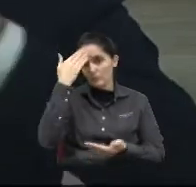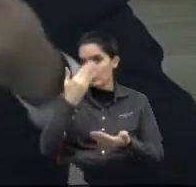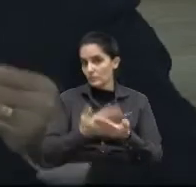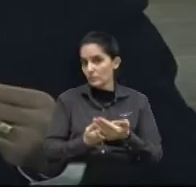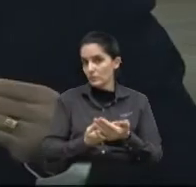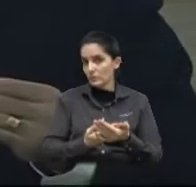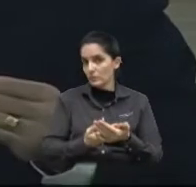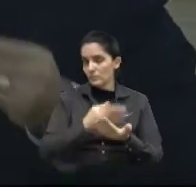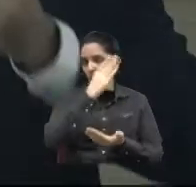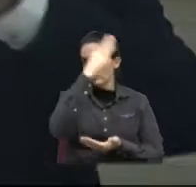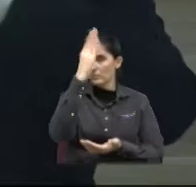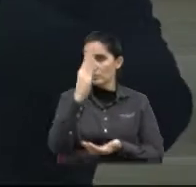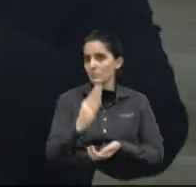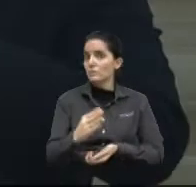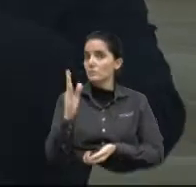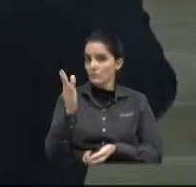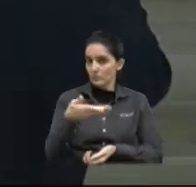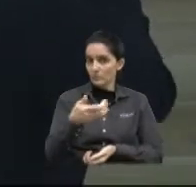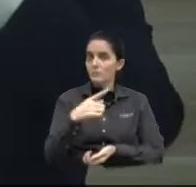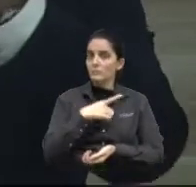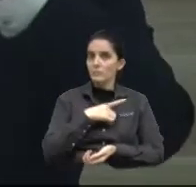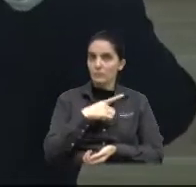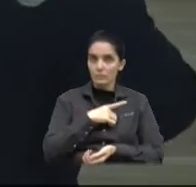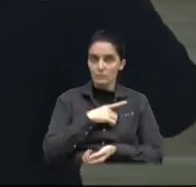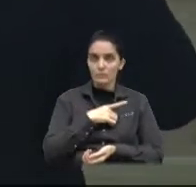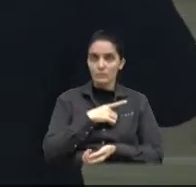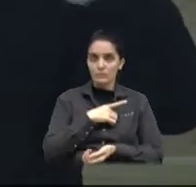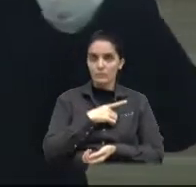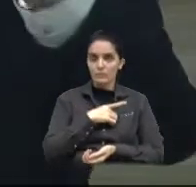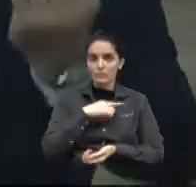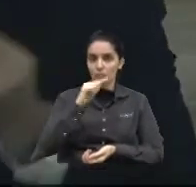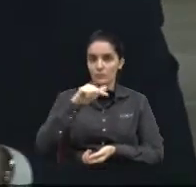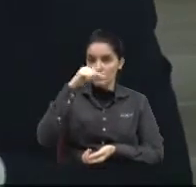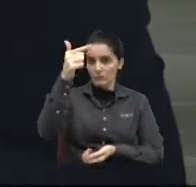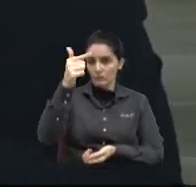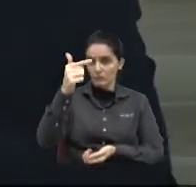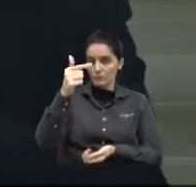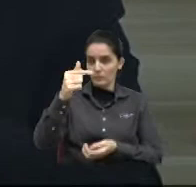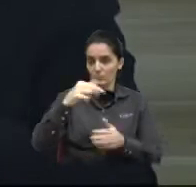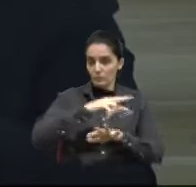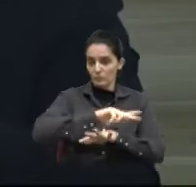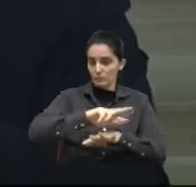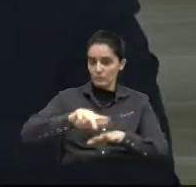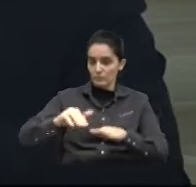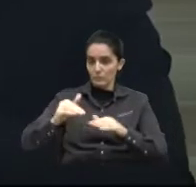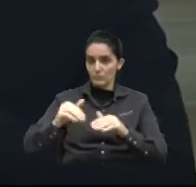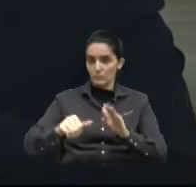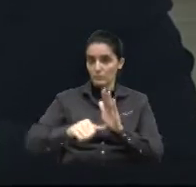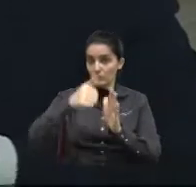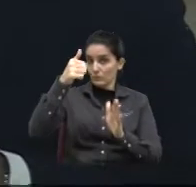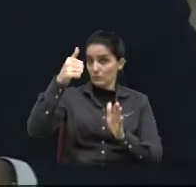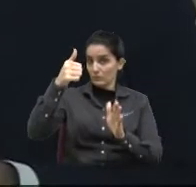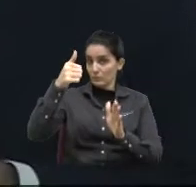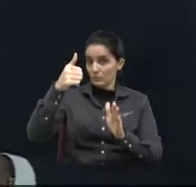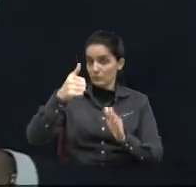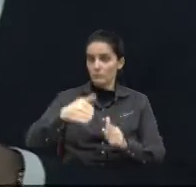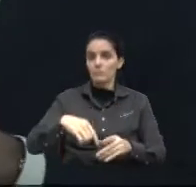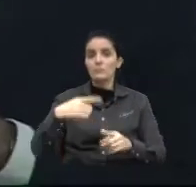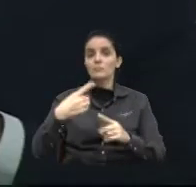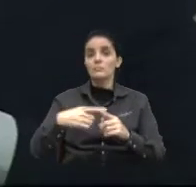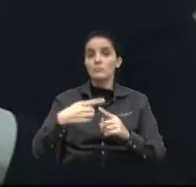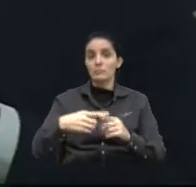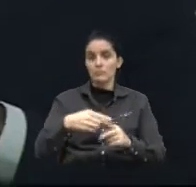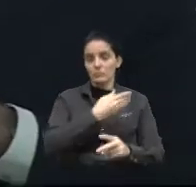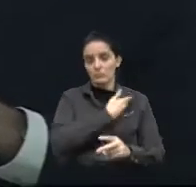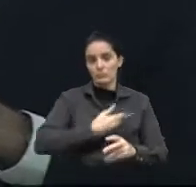hoje existem outras mas existem outras prioridades para o ele como pessoa e ele como gestor